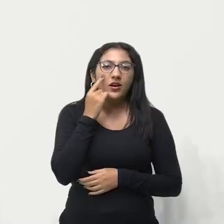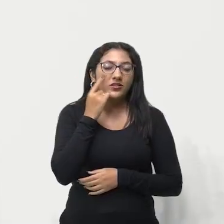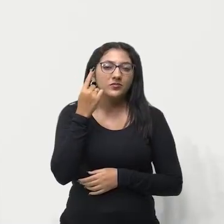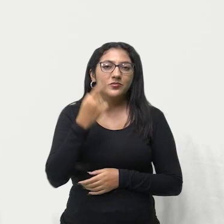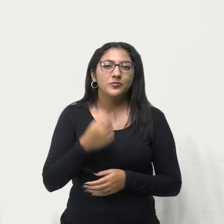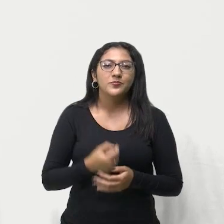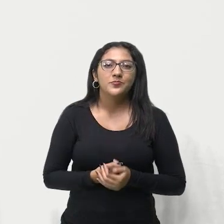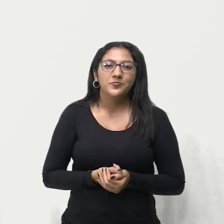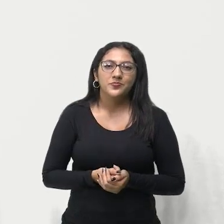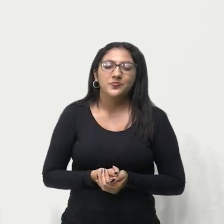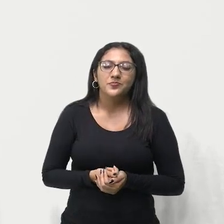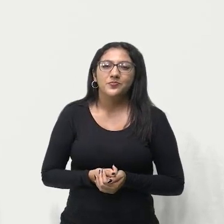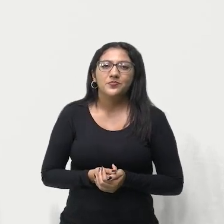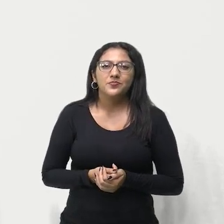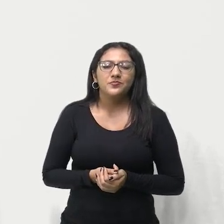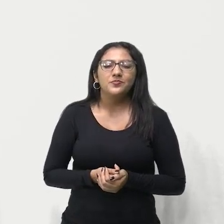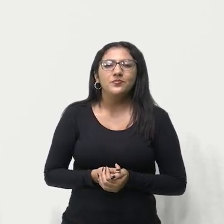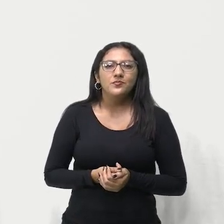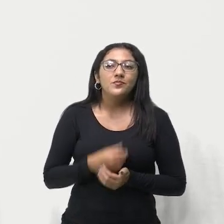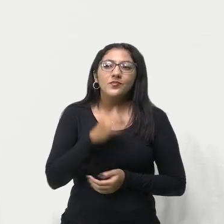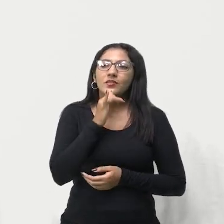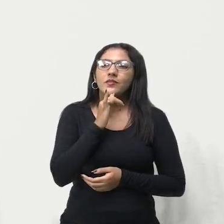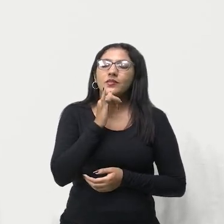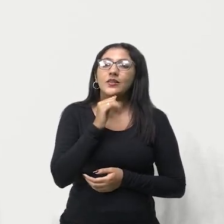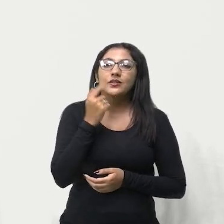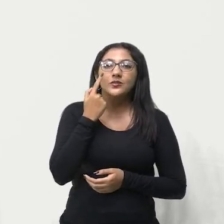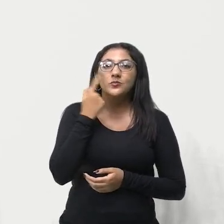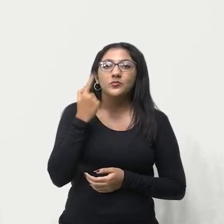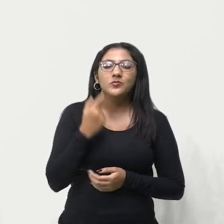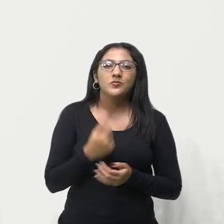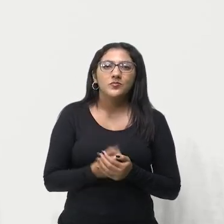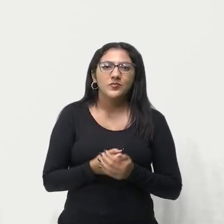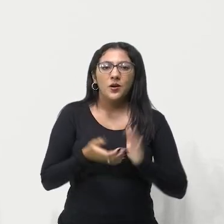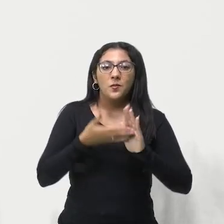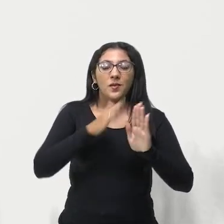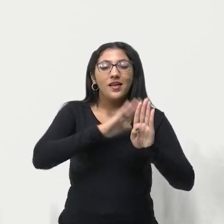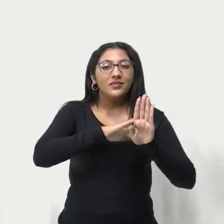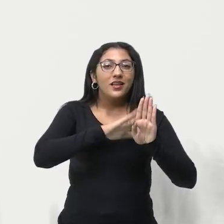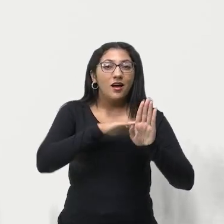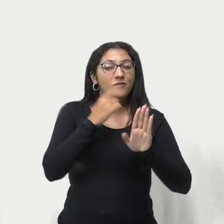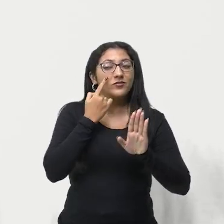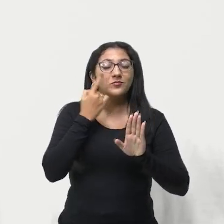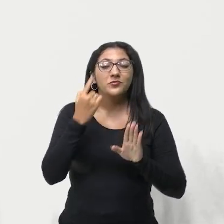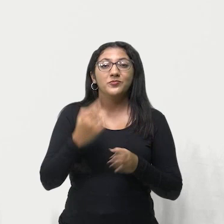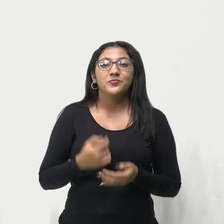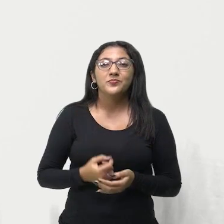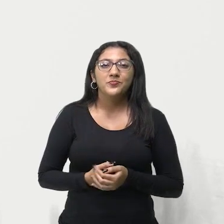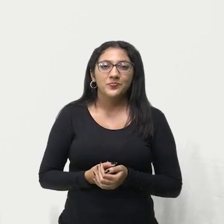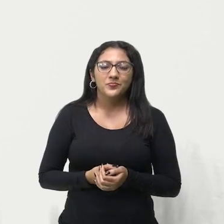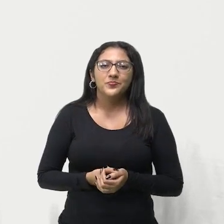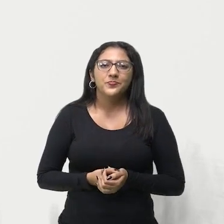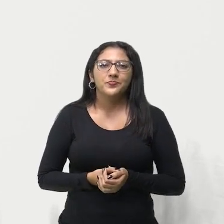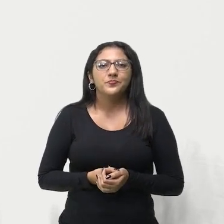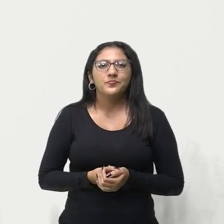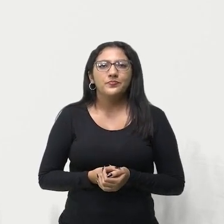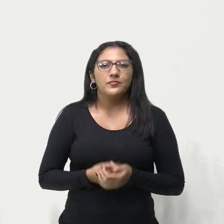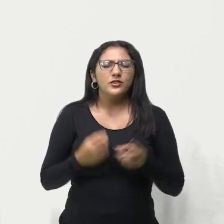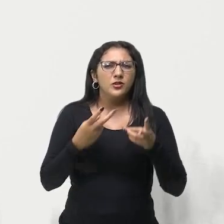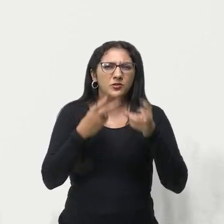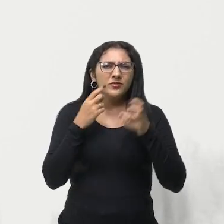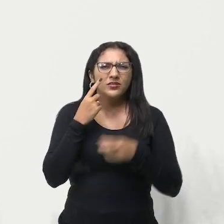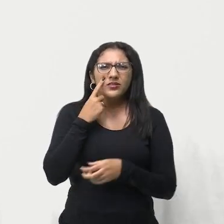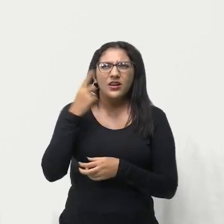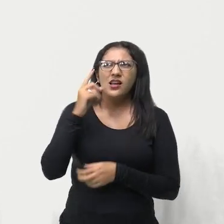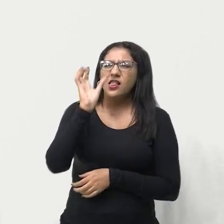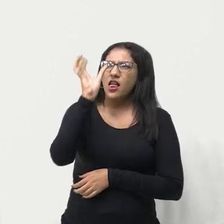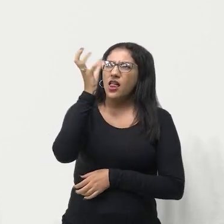aí fica mais claro para nós. Olhem só. Mais exemplos de metáfora agora, tá? Então, quando eu